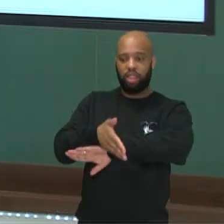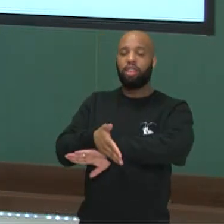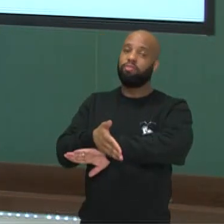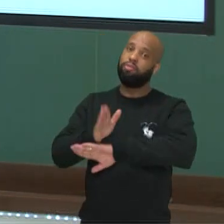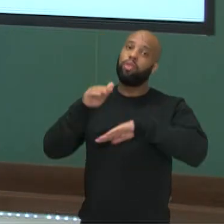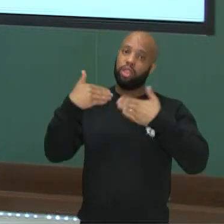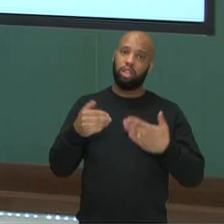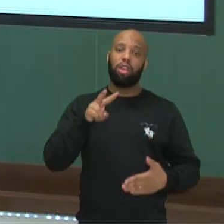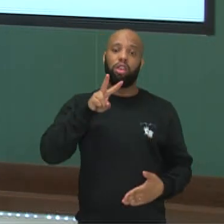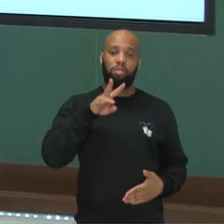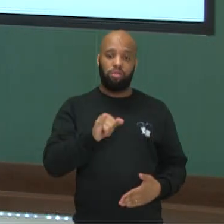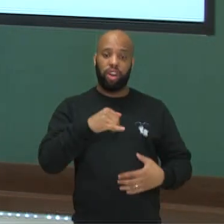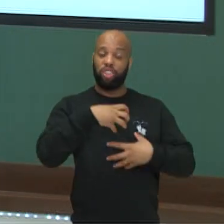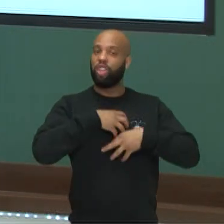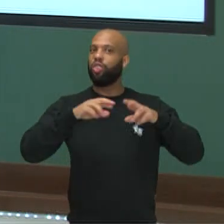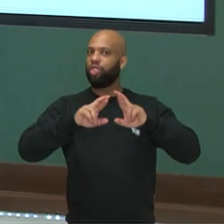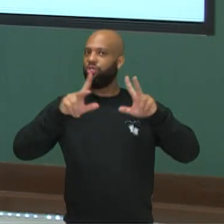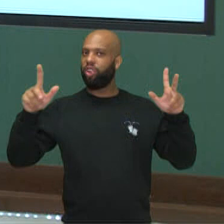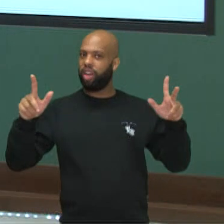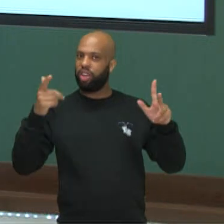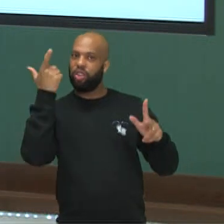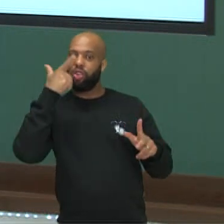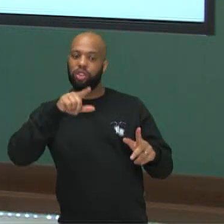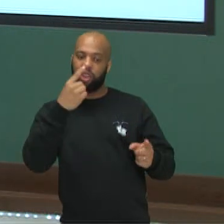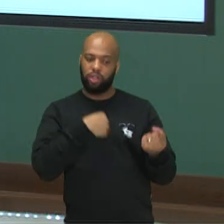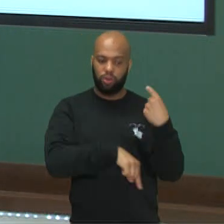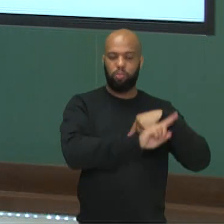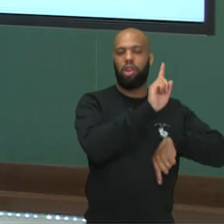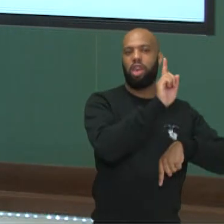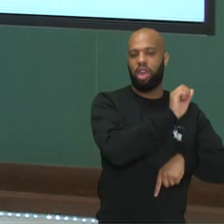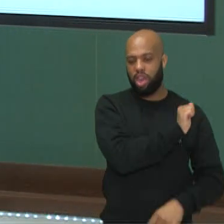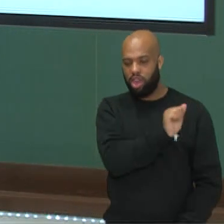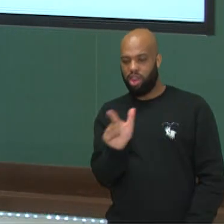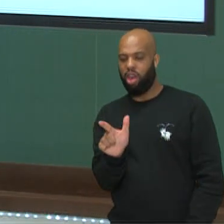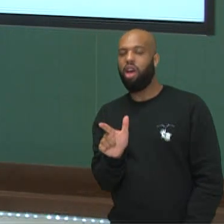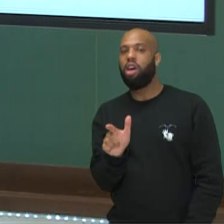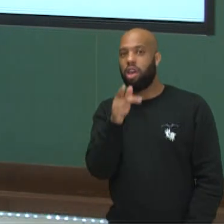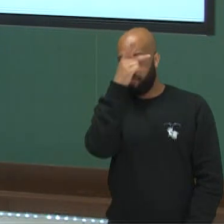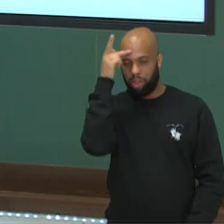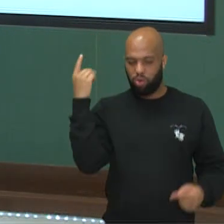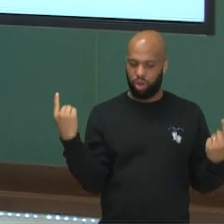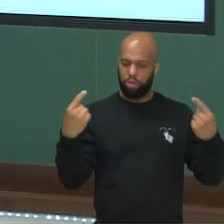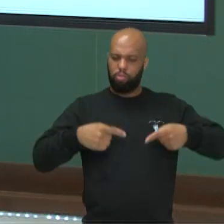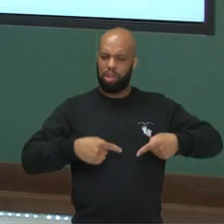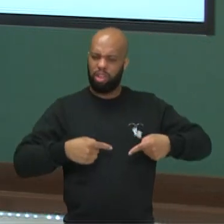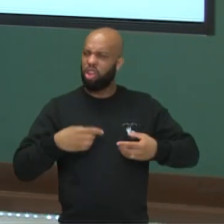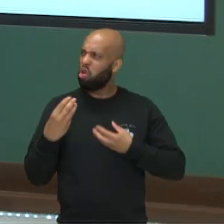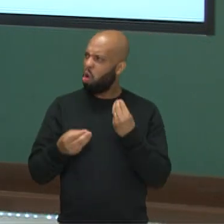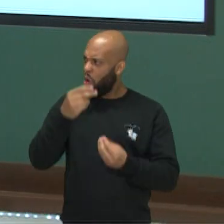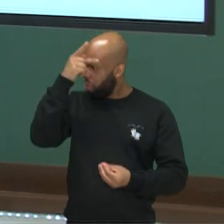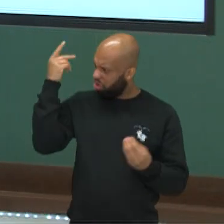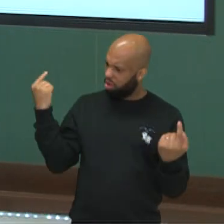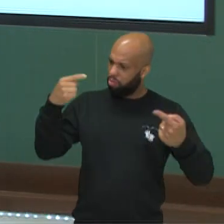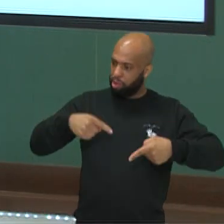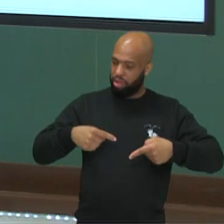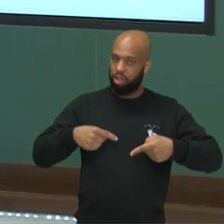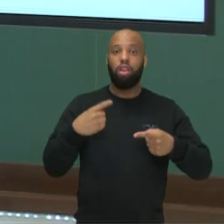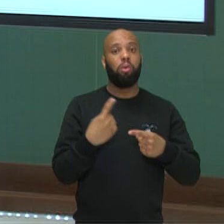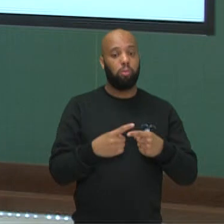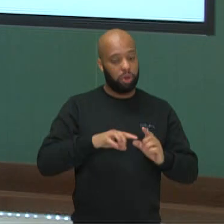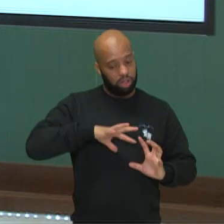aí, claro, você estará na frente do seu concorrente. Concorrente, professor? Esse mundo